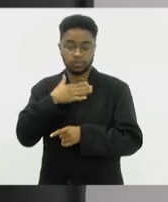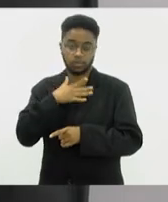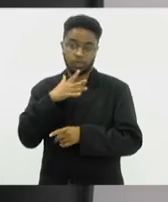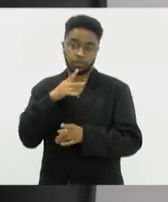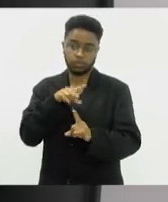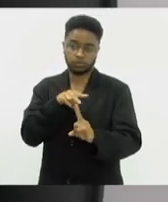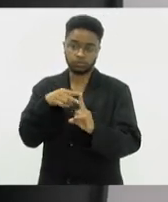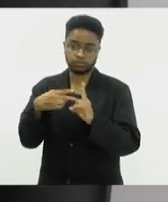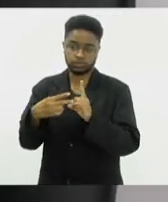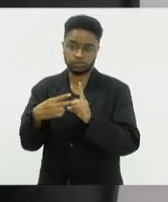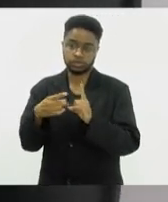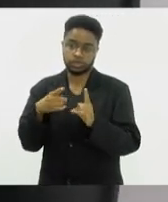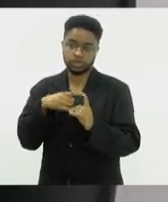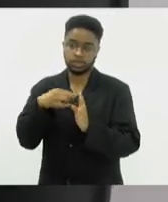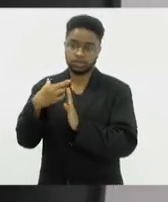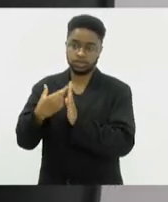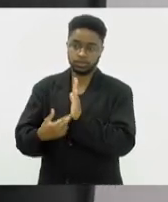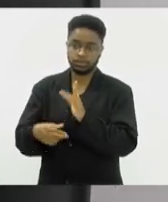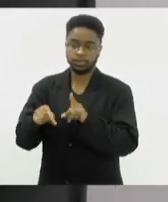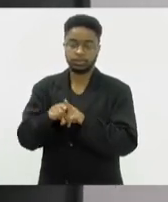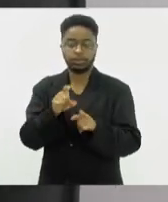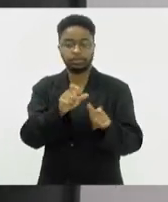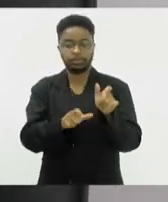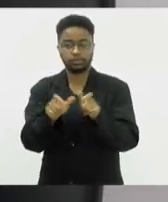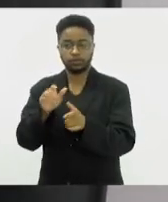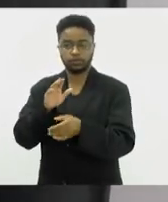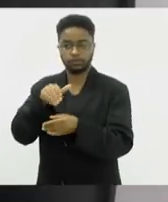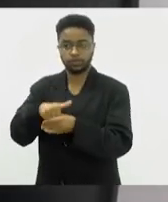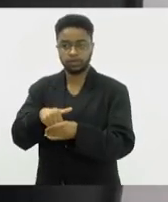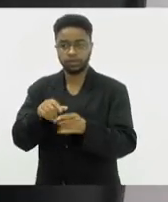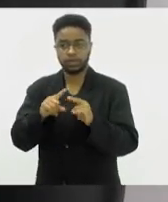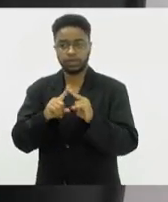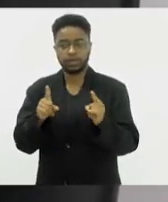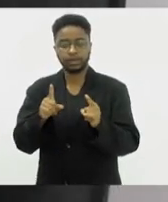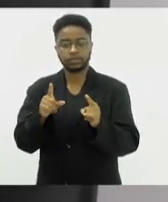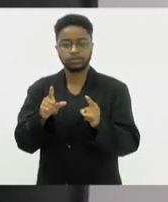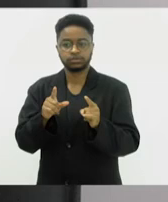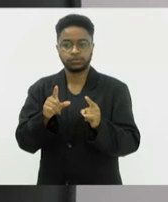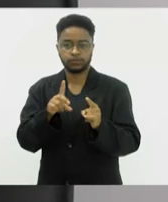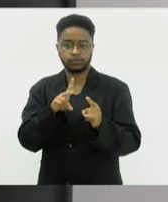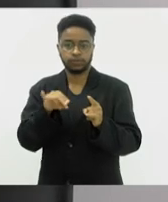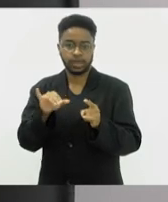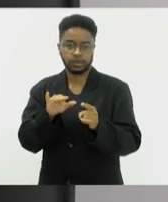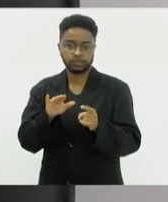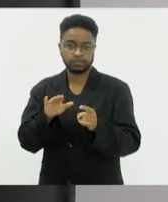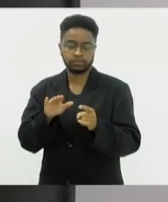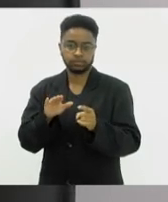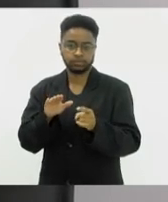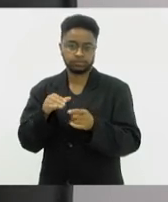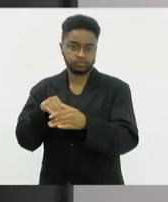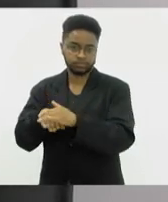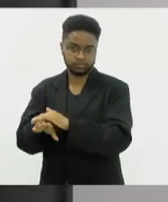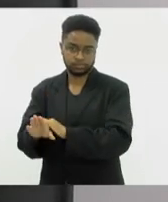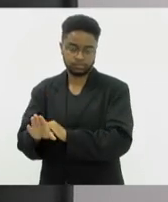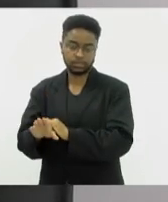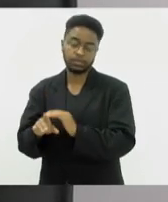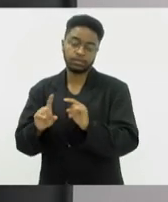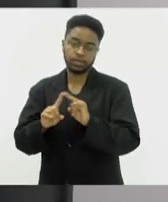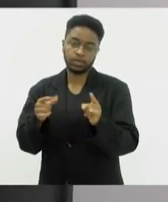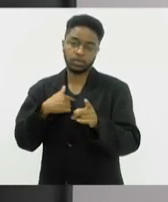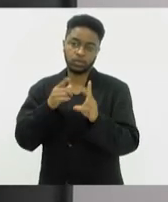relator não está presente, não está votando, ele iria a arquivo. eu vou manter o voto,